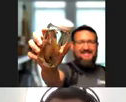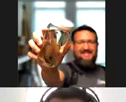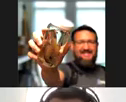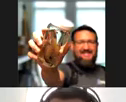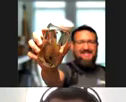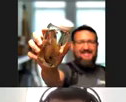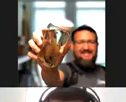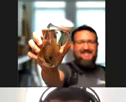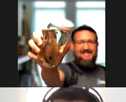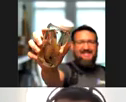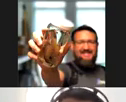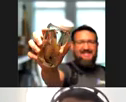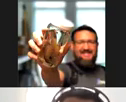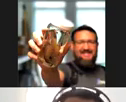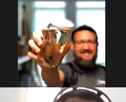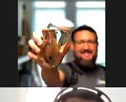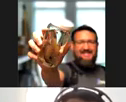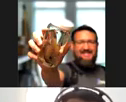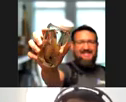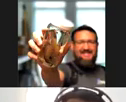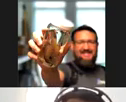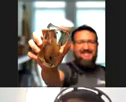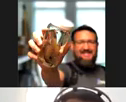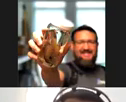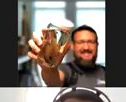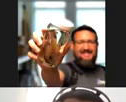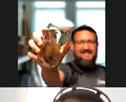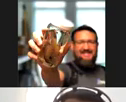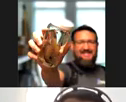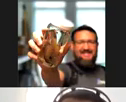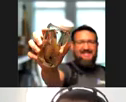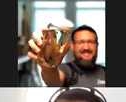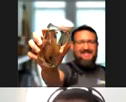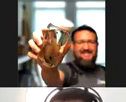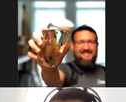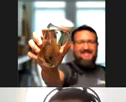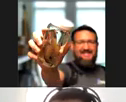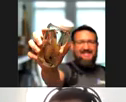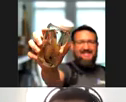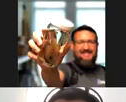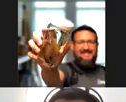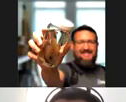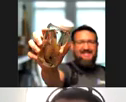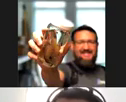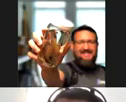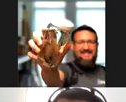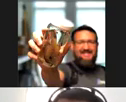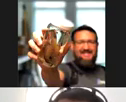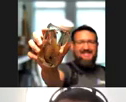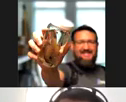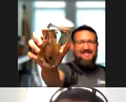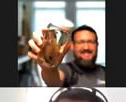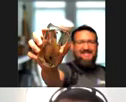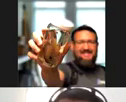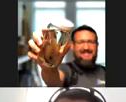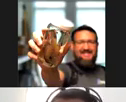modelos explicativos e modelos preditivos. Então, os modelos explicativos, a gente está interessado em explicar as causas de um fenômeno. Já os